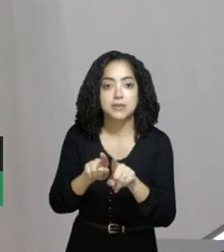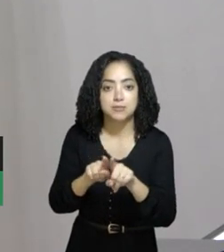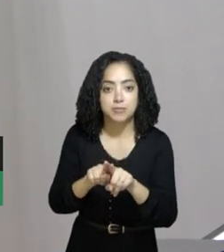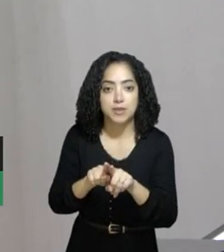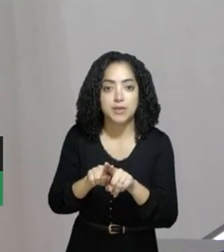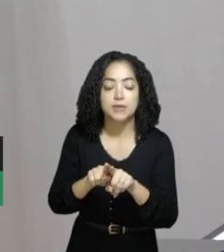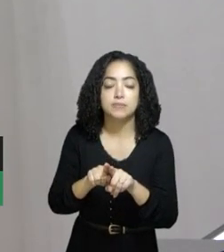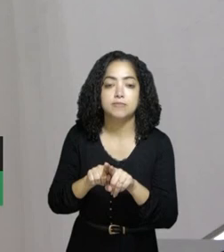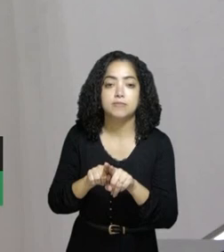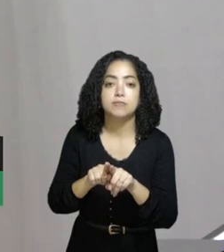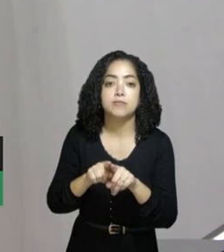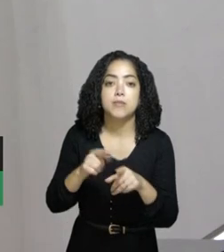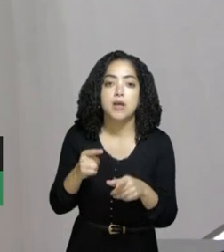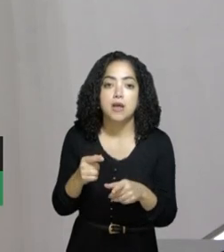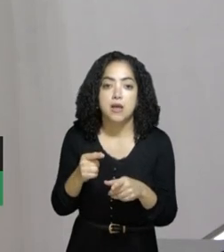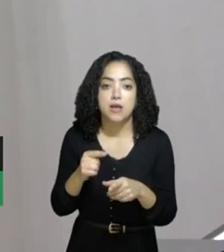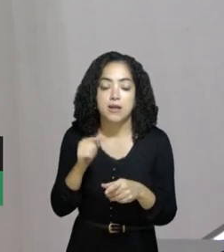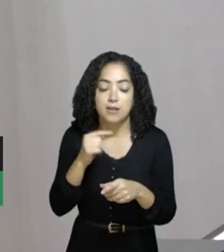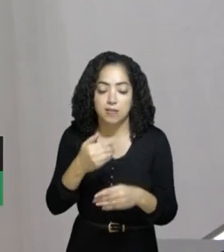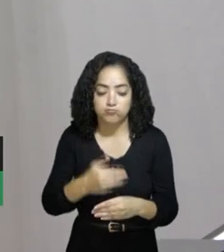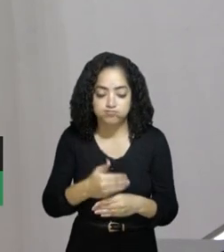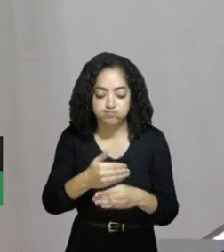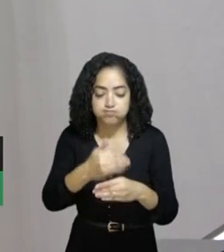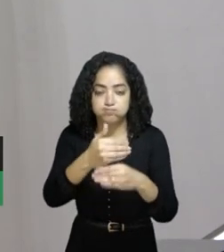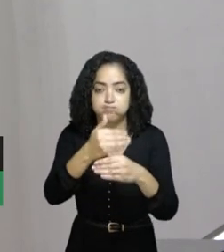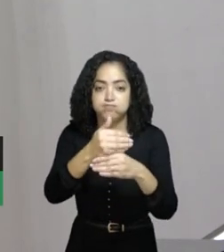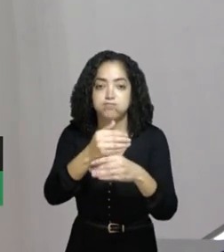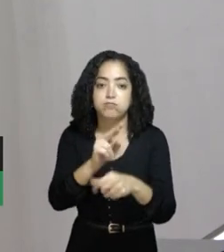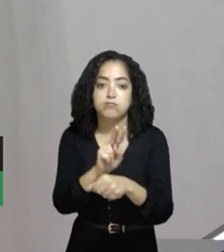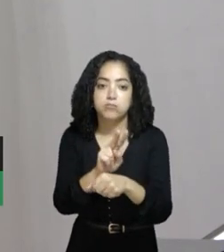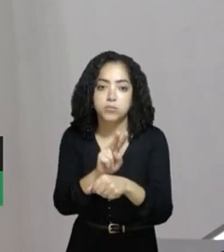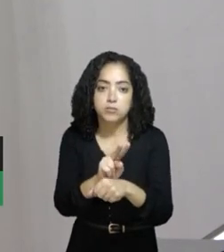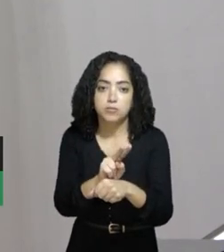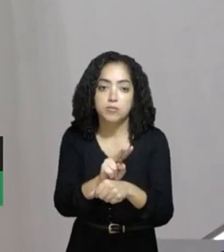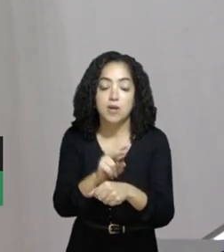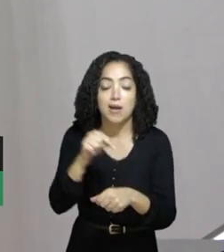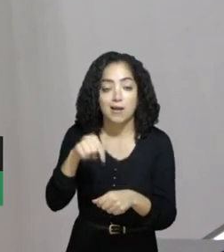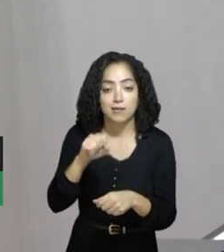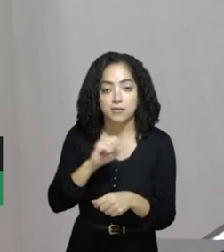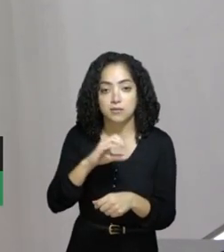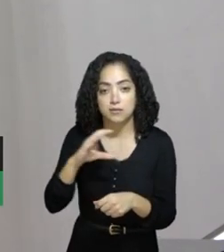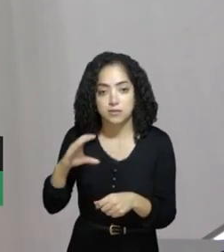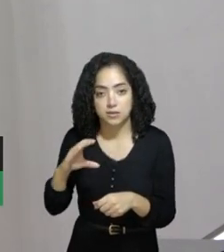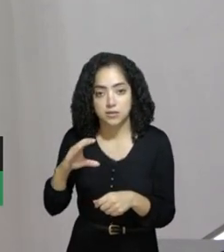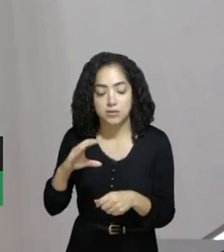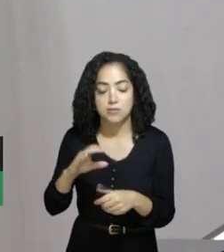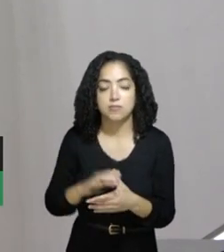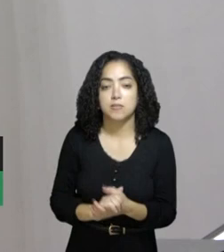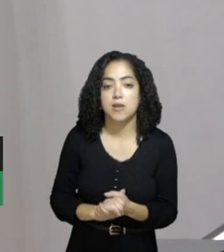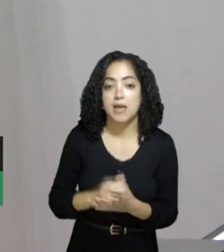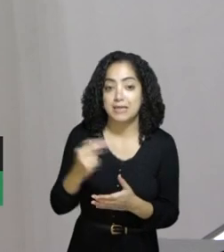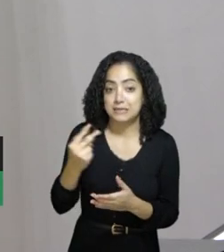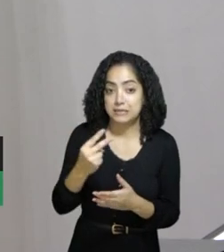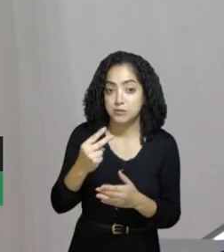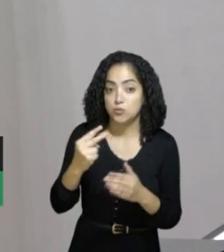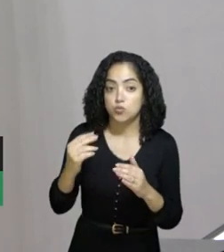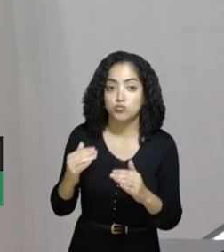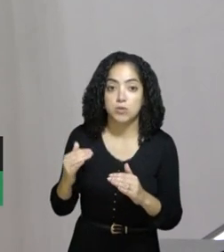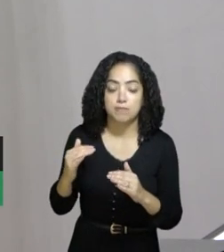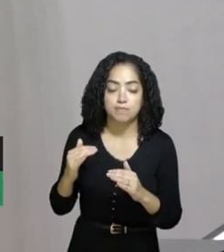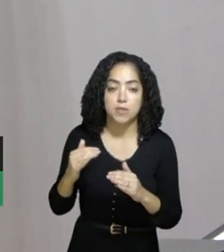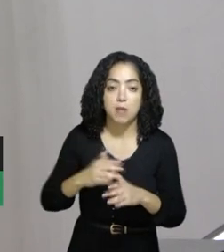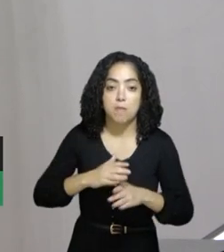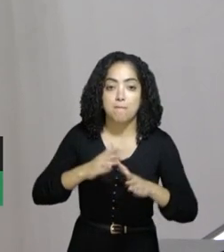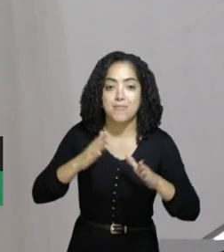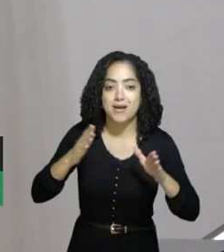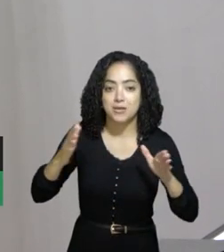maior delas, em contenção de cheias, em Santa Catarina, e a segunda maior do Brasil,